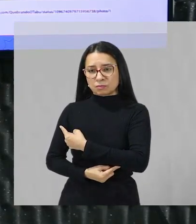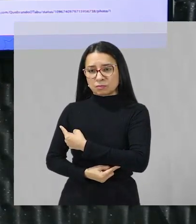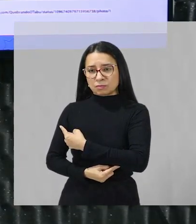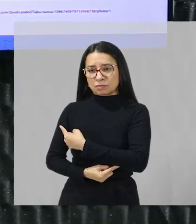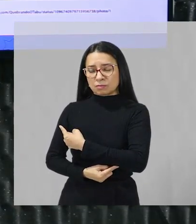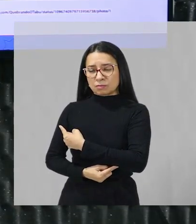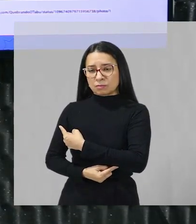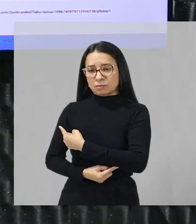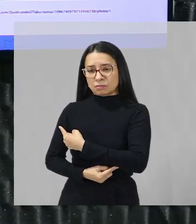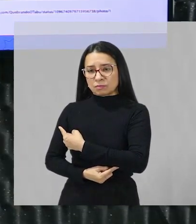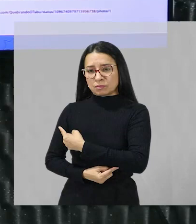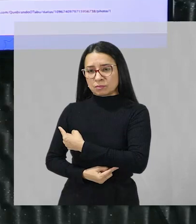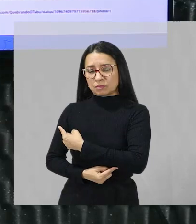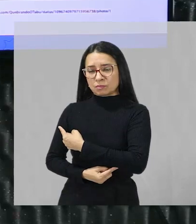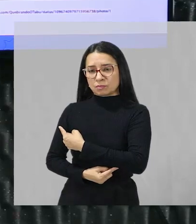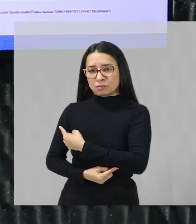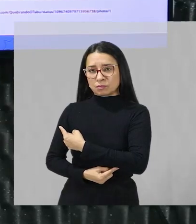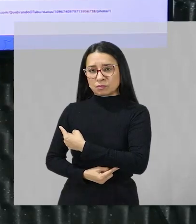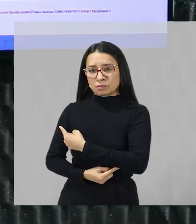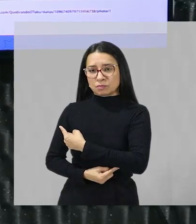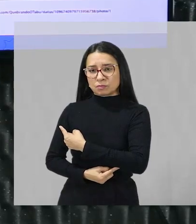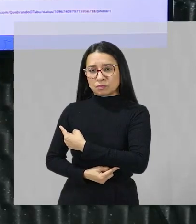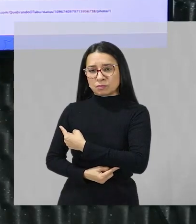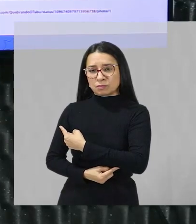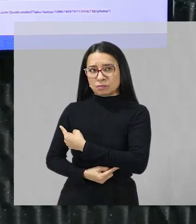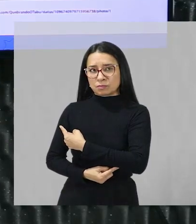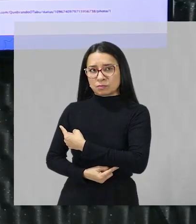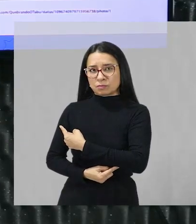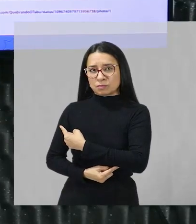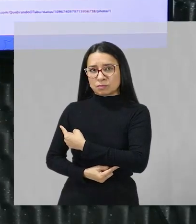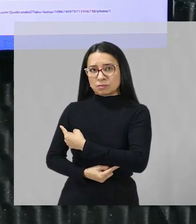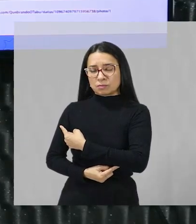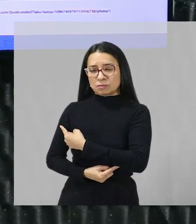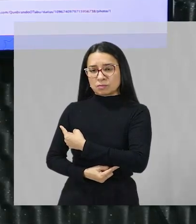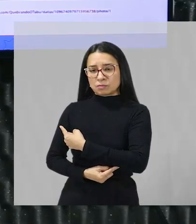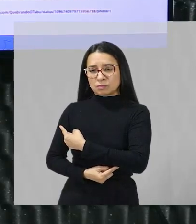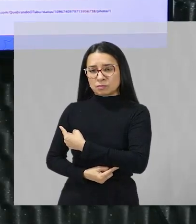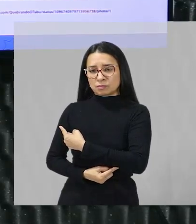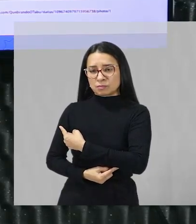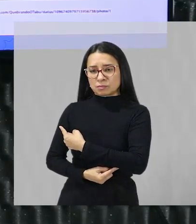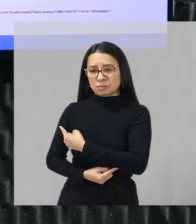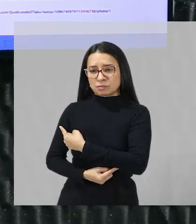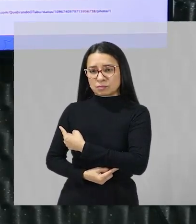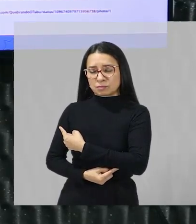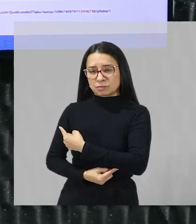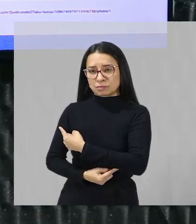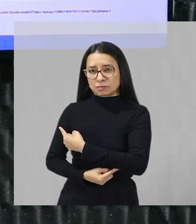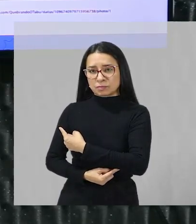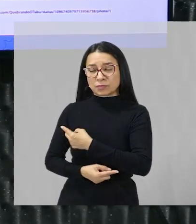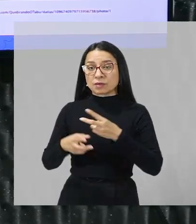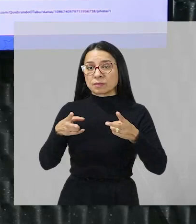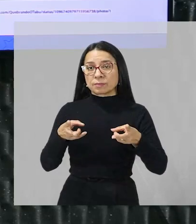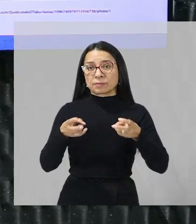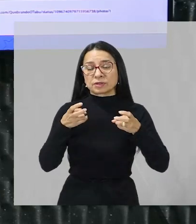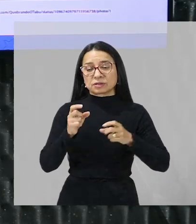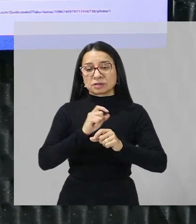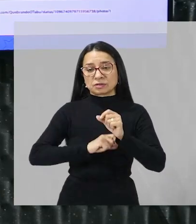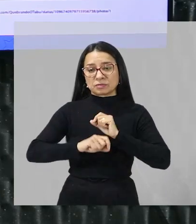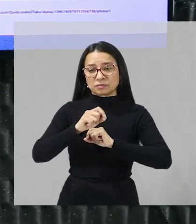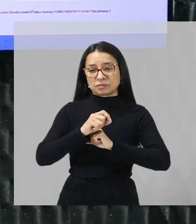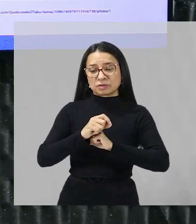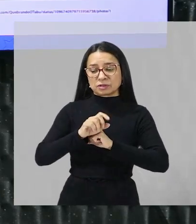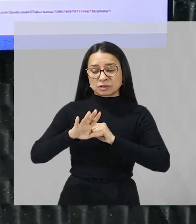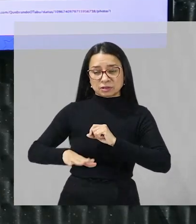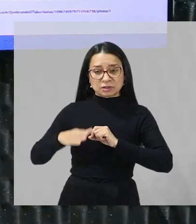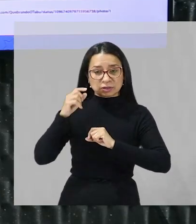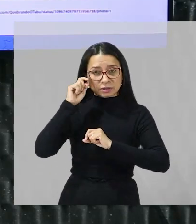entrega, aqui senhor, a criança branca fala, mas quem ia carregar uma nota fiscal? Então você percebe que no caso da criança